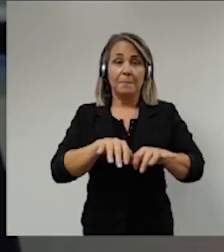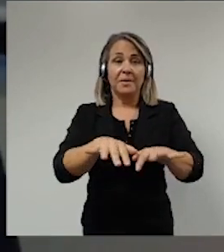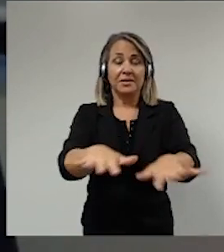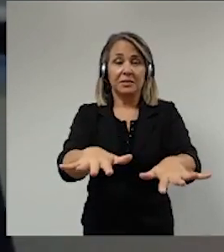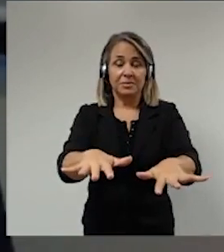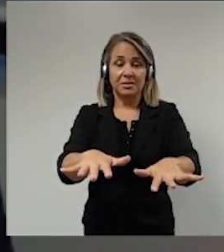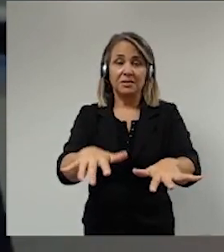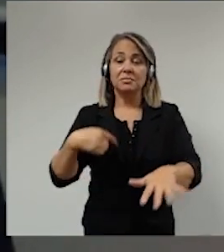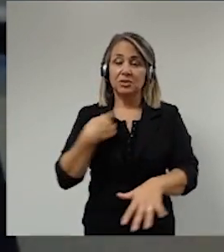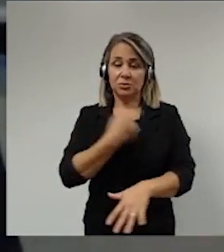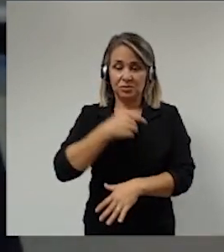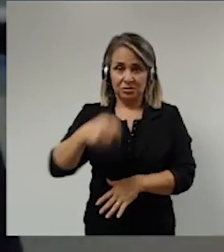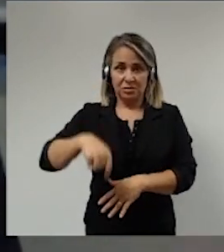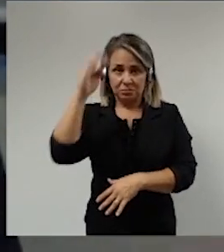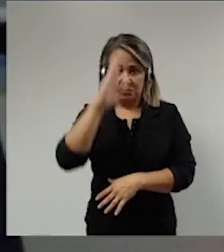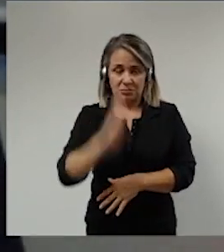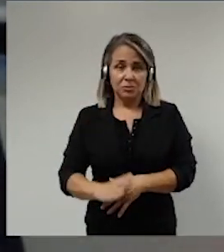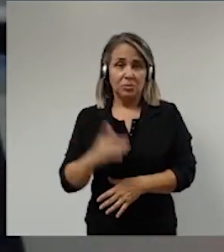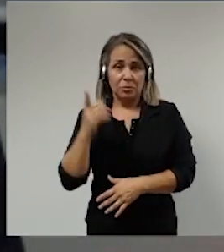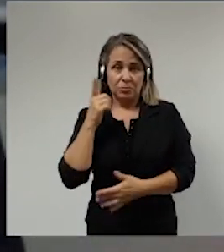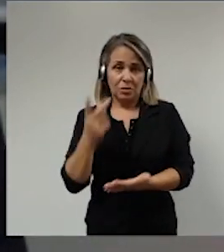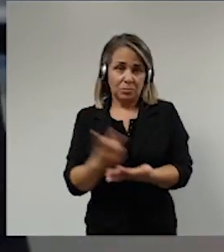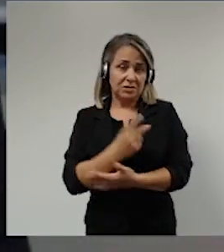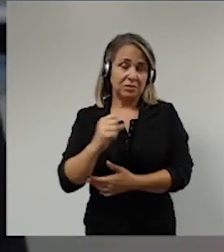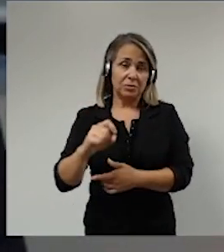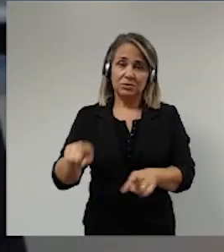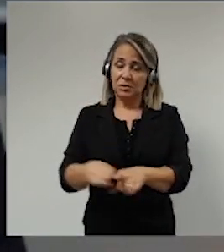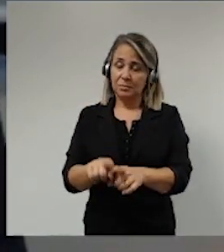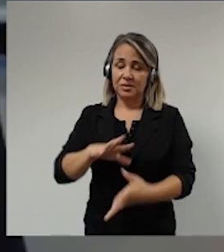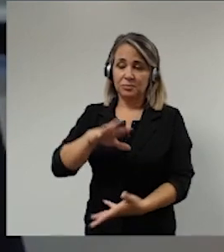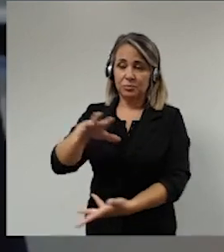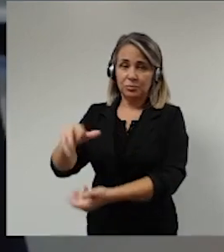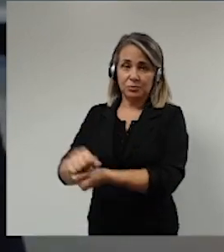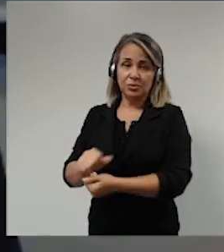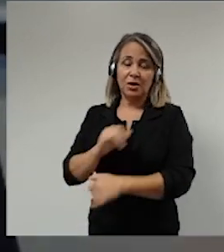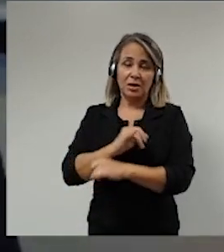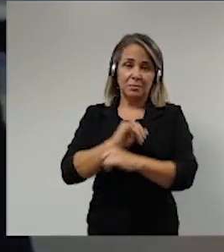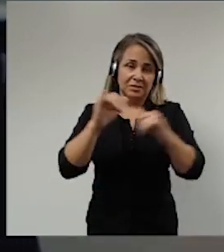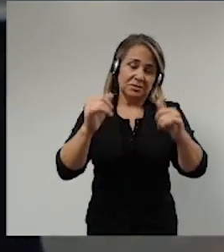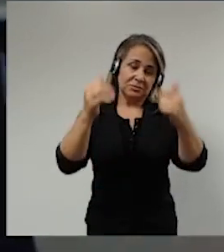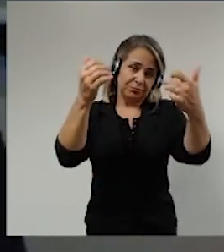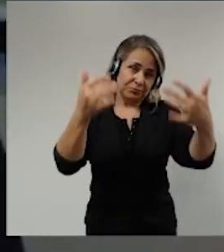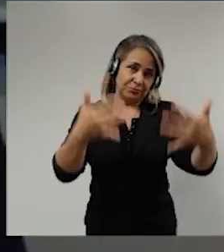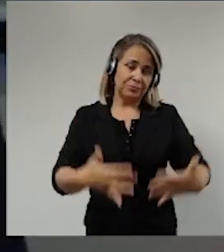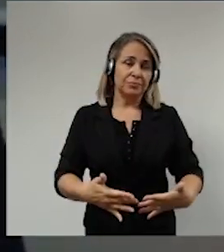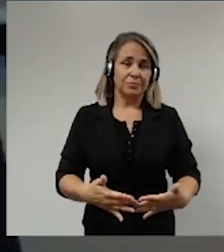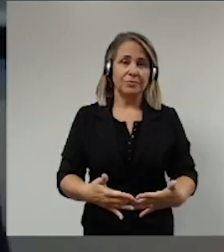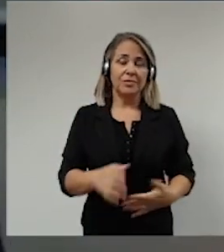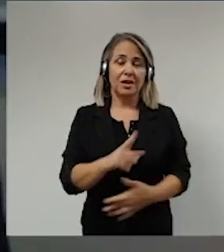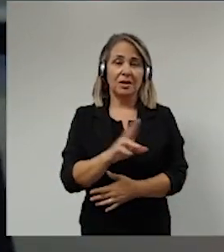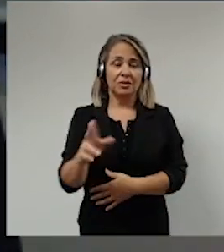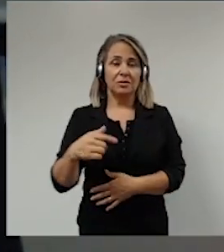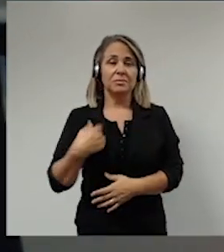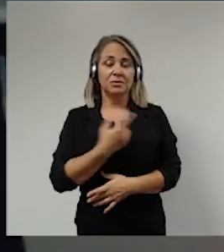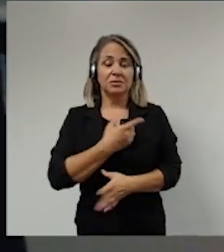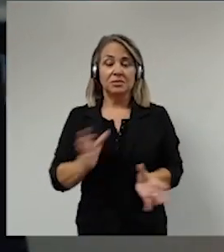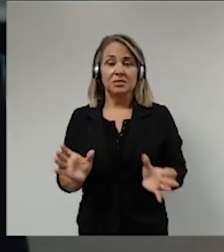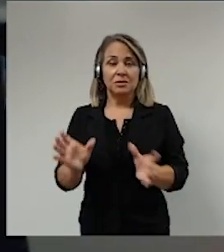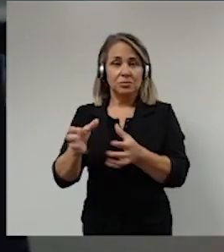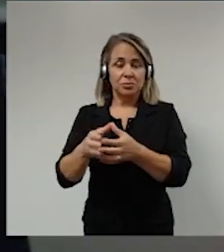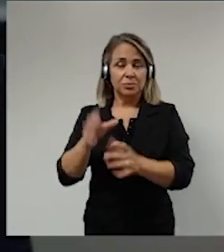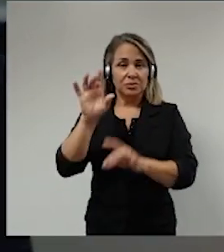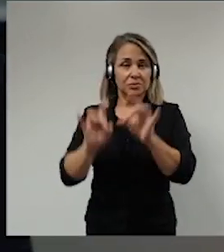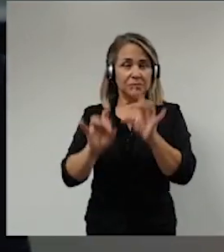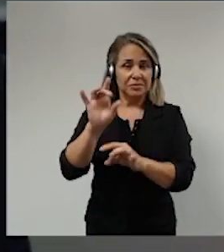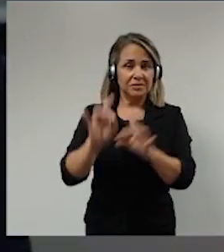a humanidade passou. Então, essa é a mensagem que gostaria de deixar, também em nome da nossa Comissão Especial